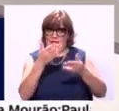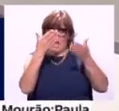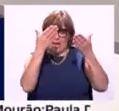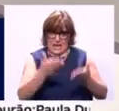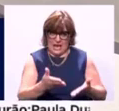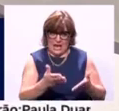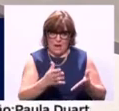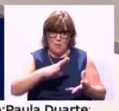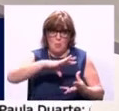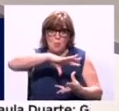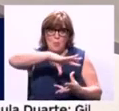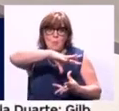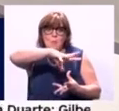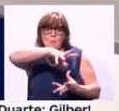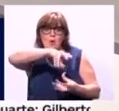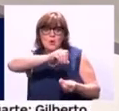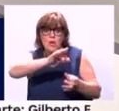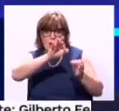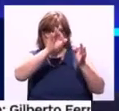é mundial,